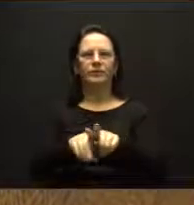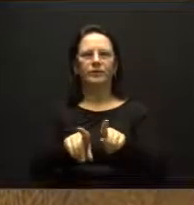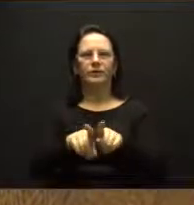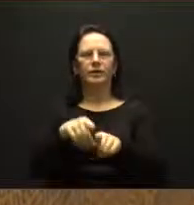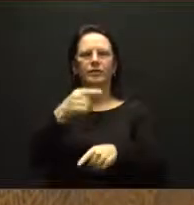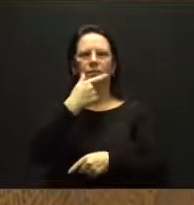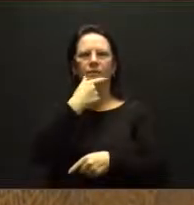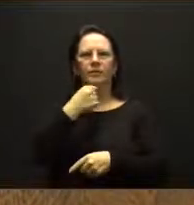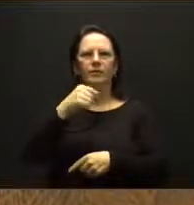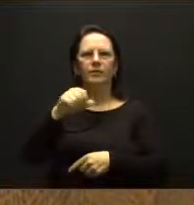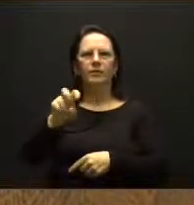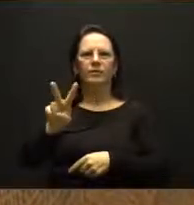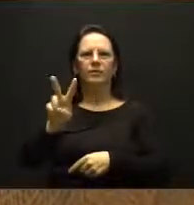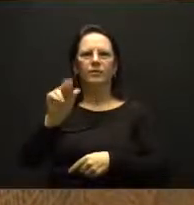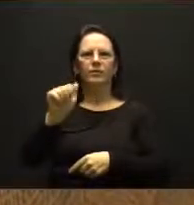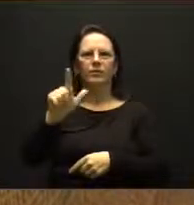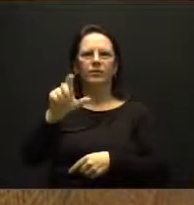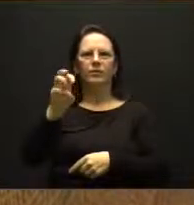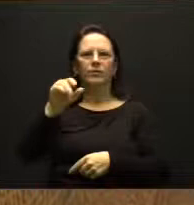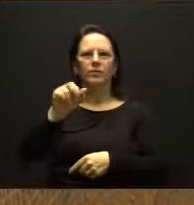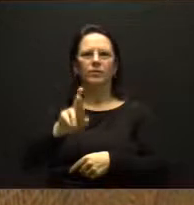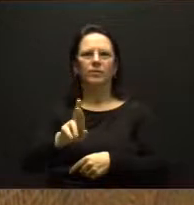ramos ruim